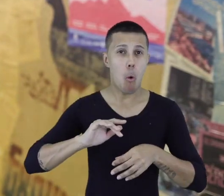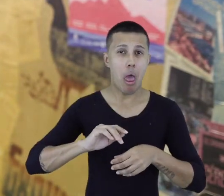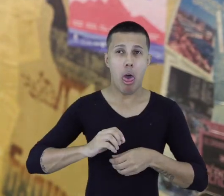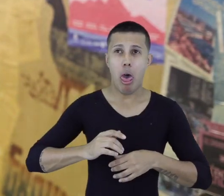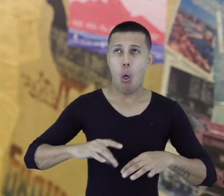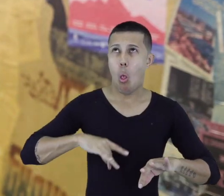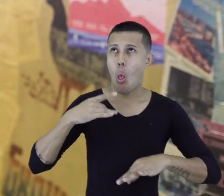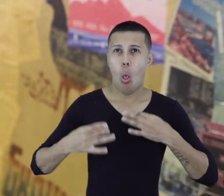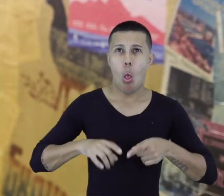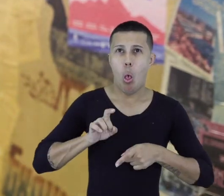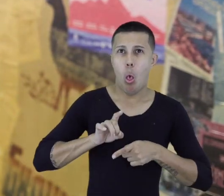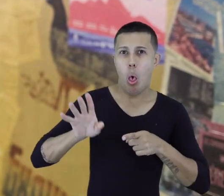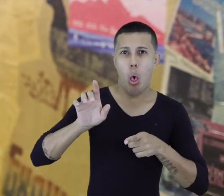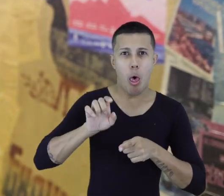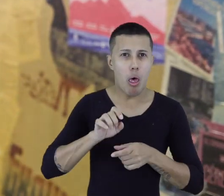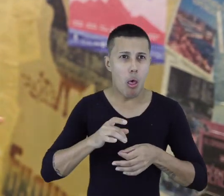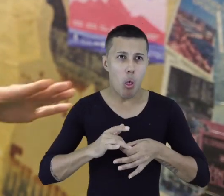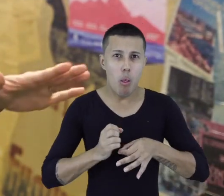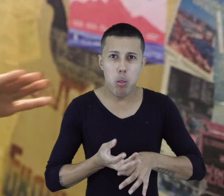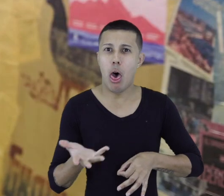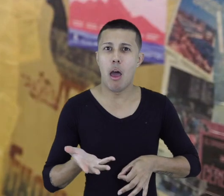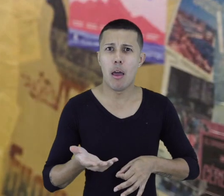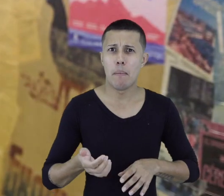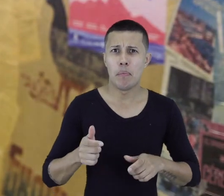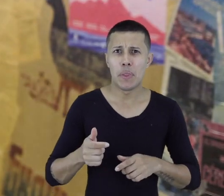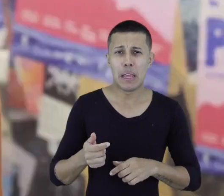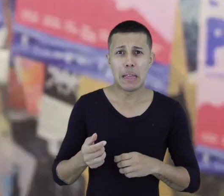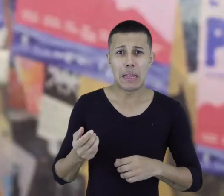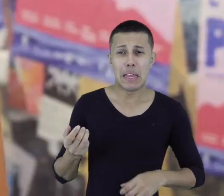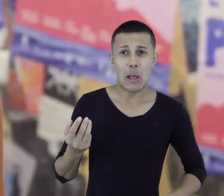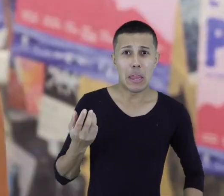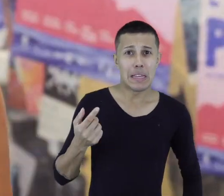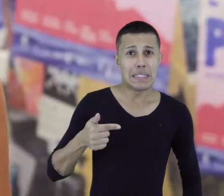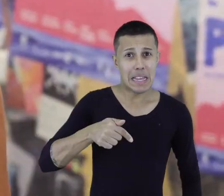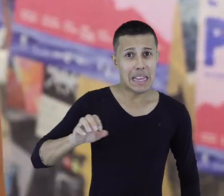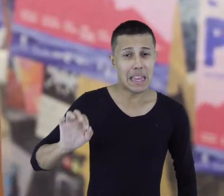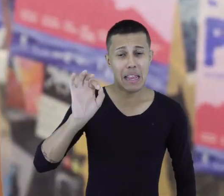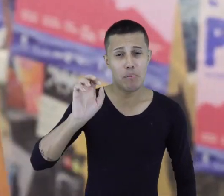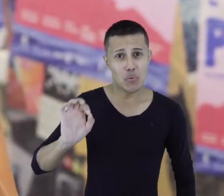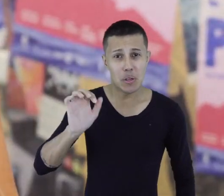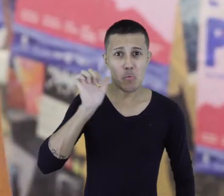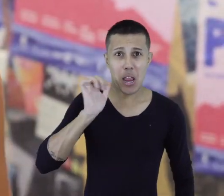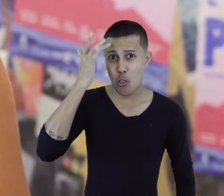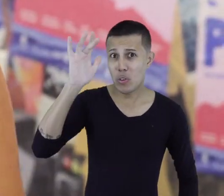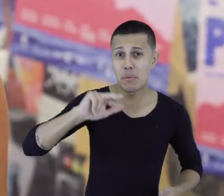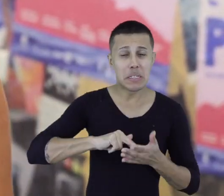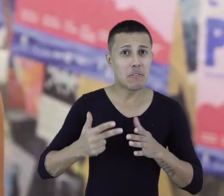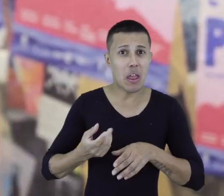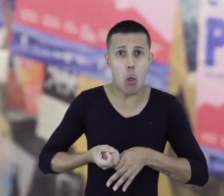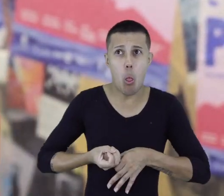segundo pesquisas, 1/3 das mulheres nem sabe direito o que é. Mas o meu ponto é também a qualidade de vida